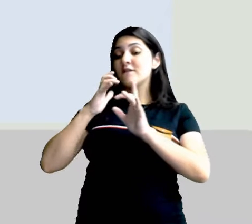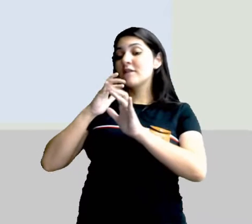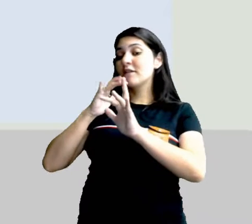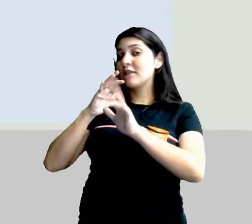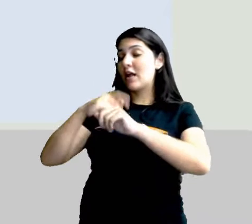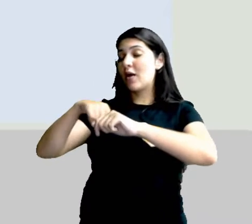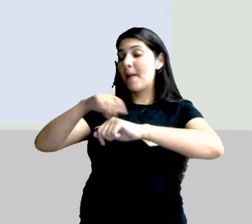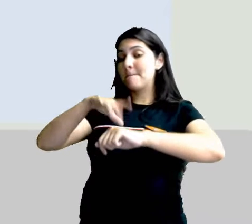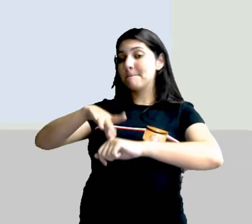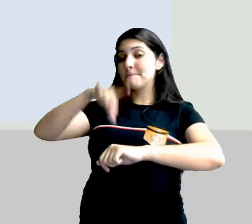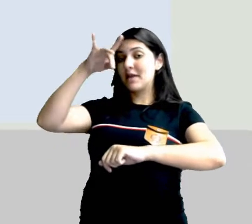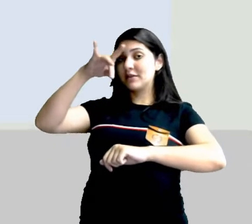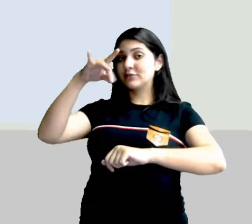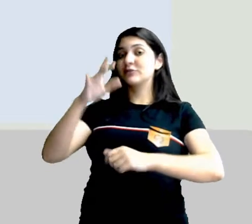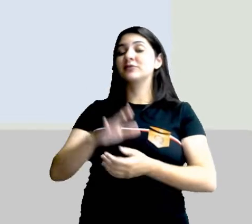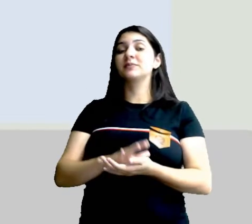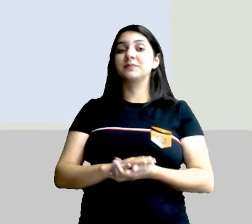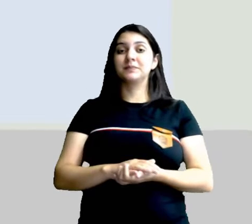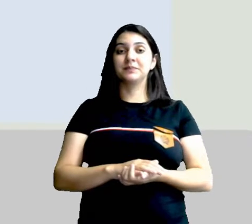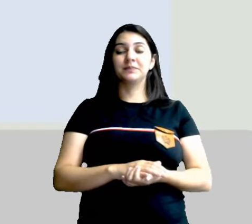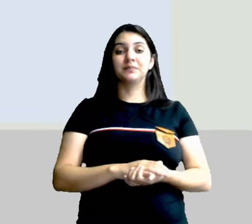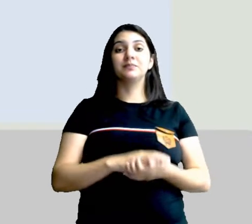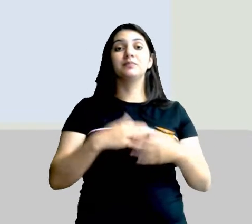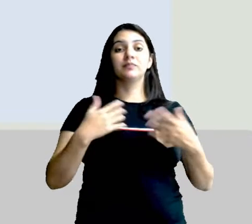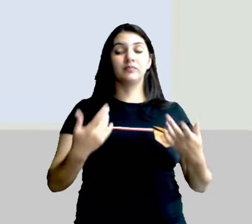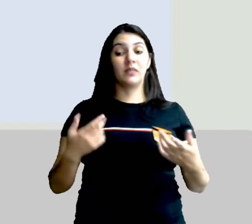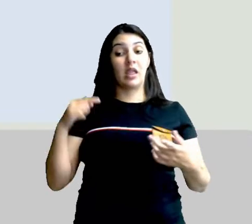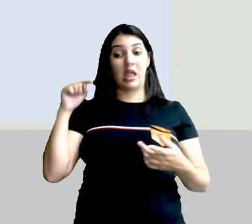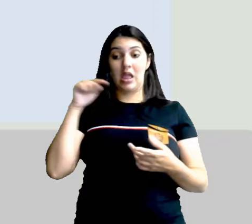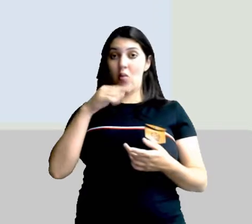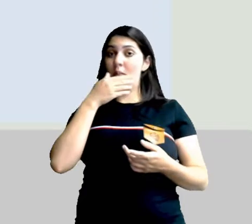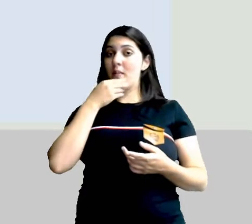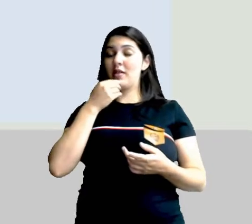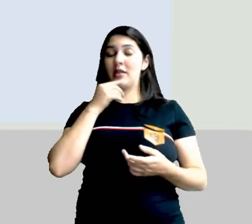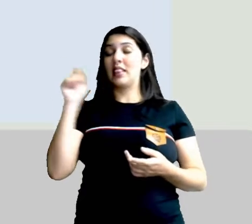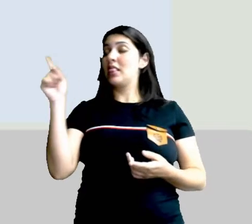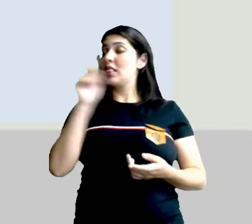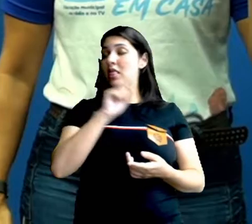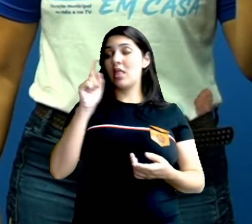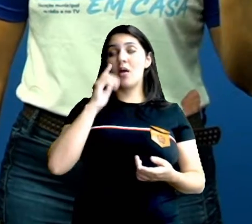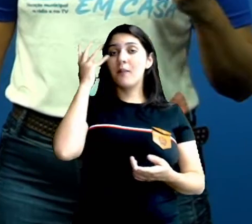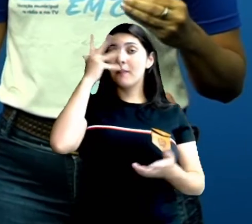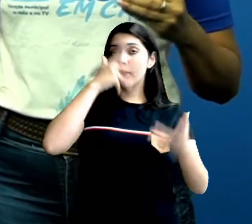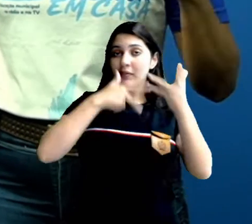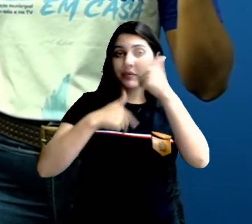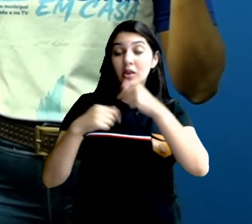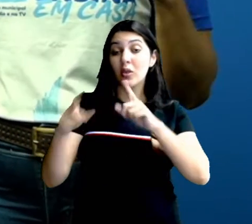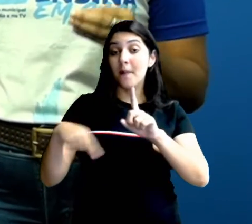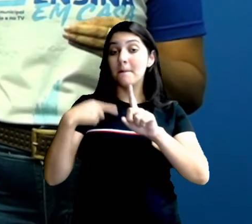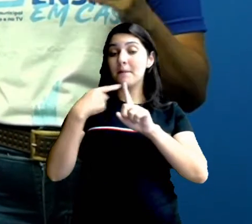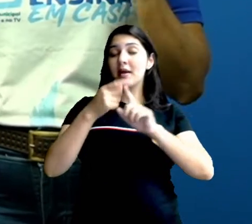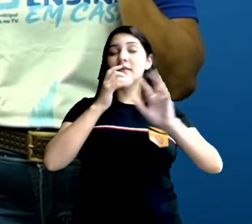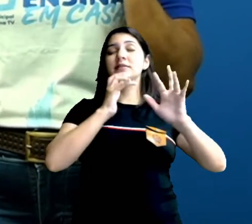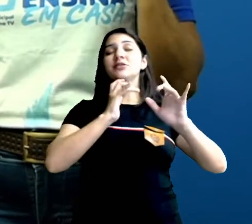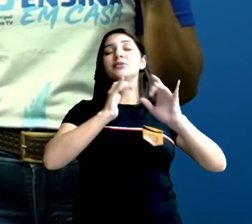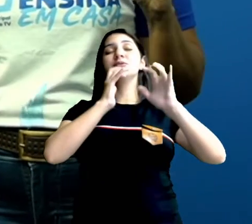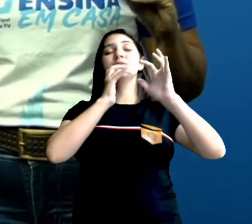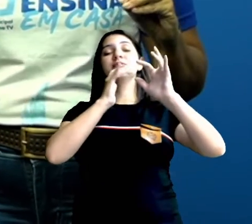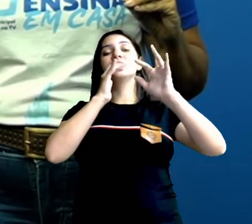flauta mágica. Olha só, ele não era bonito, mas ele tocava